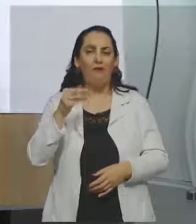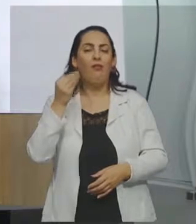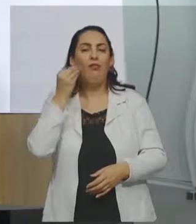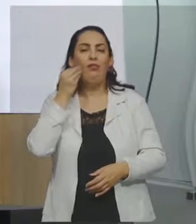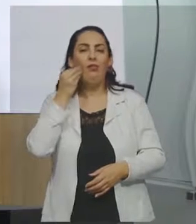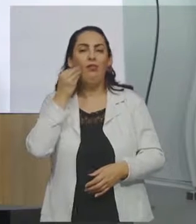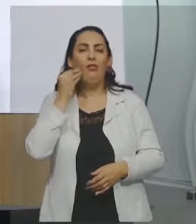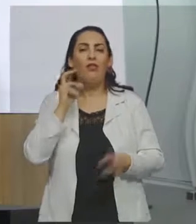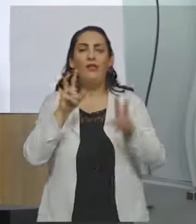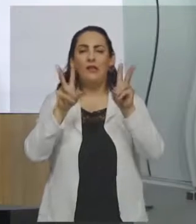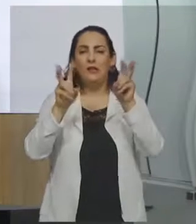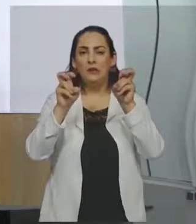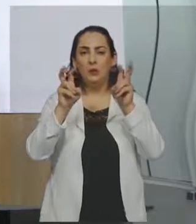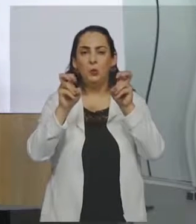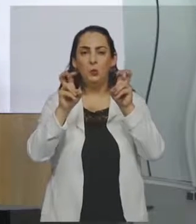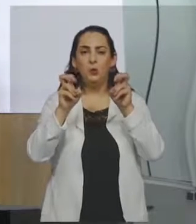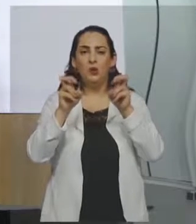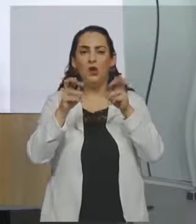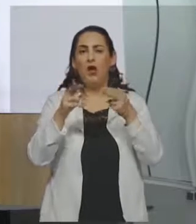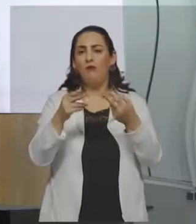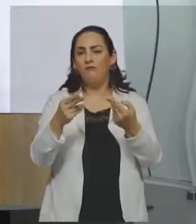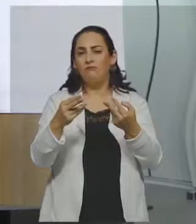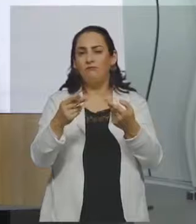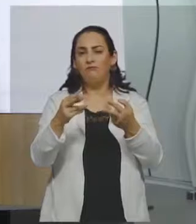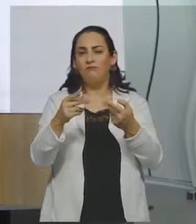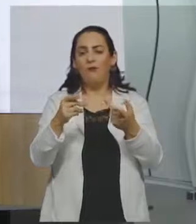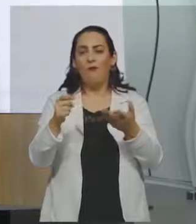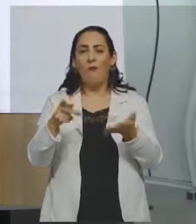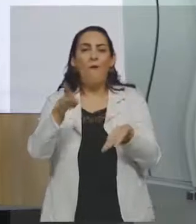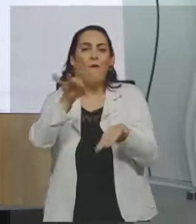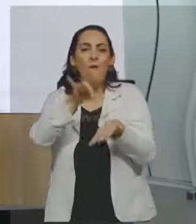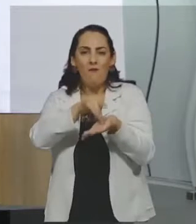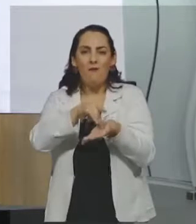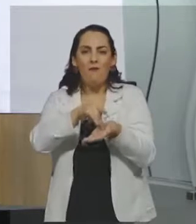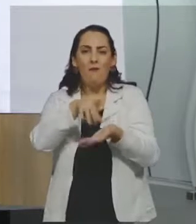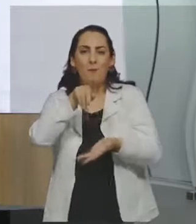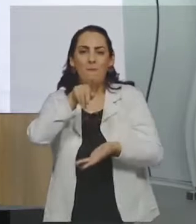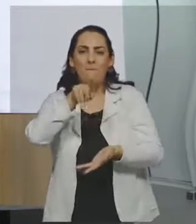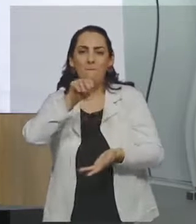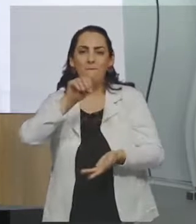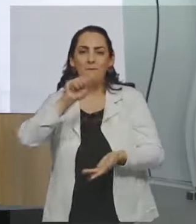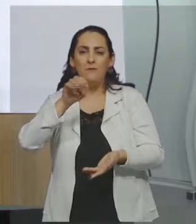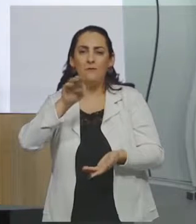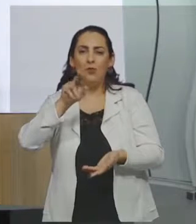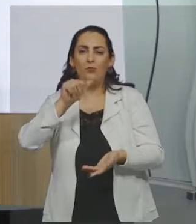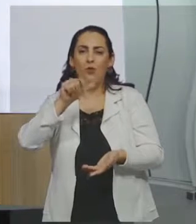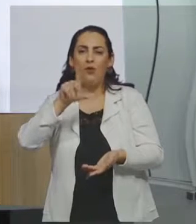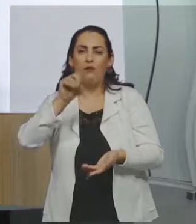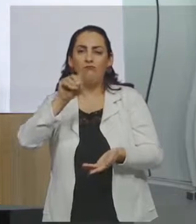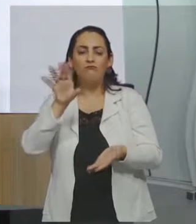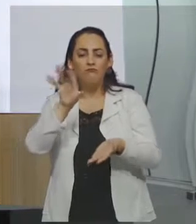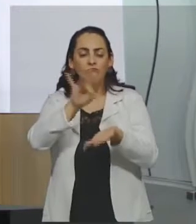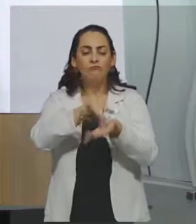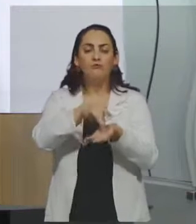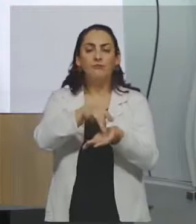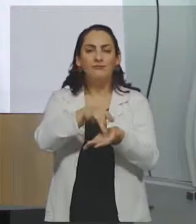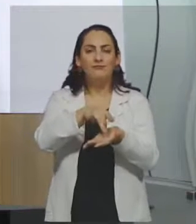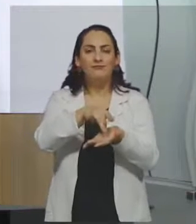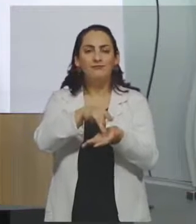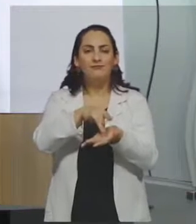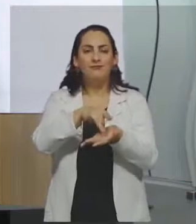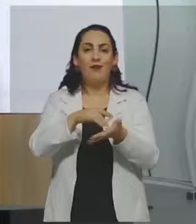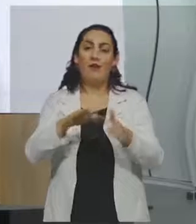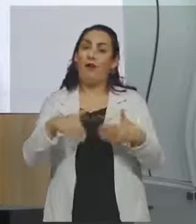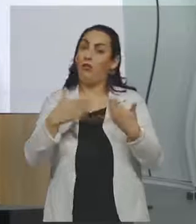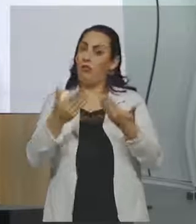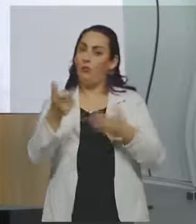a sua teoria em forma de postulado, assim como Dalton. Posteriormente, outros cientistas conseguiram elaborar, então,